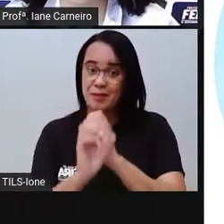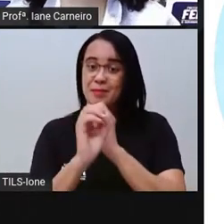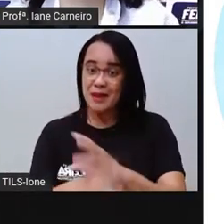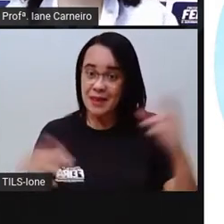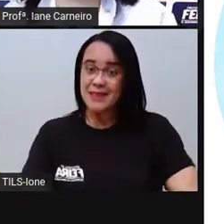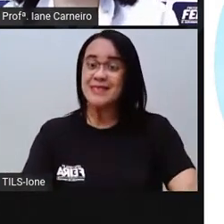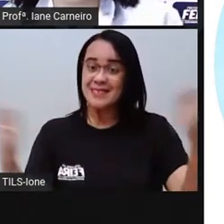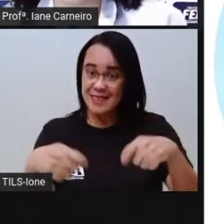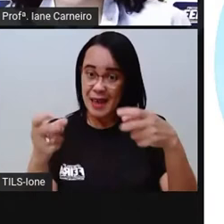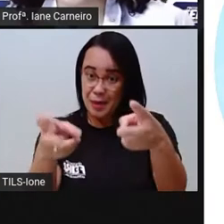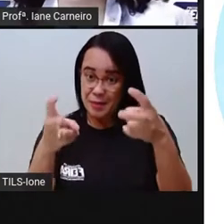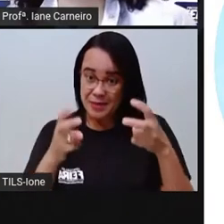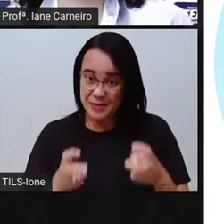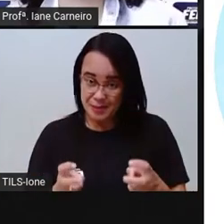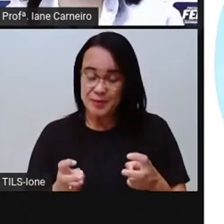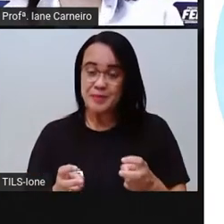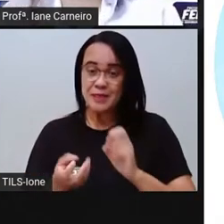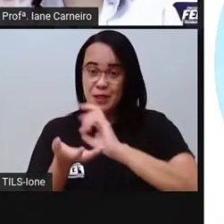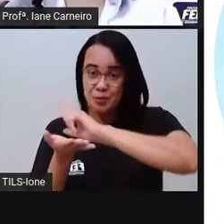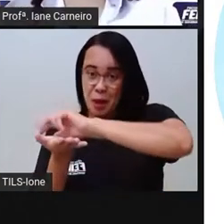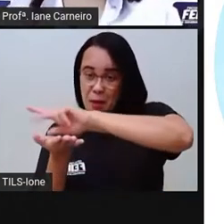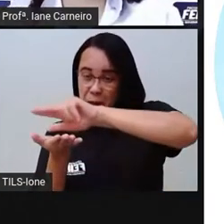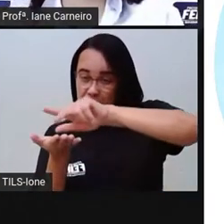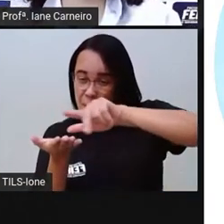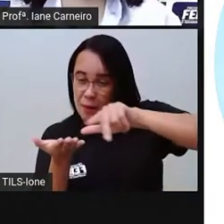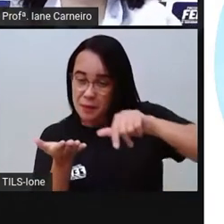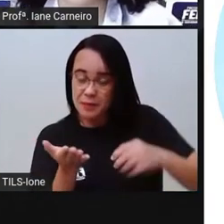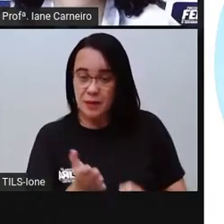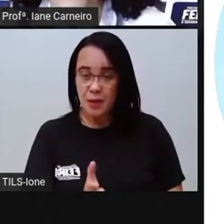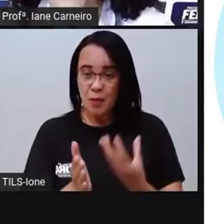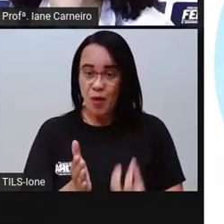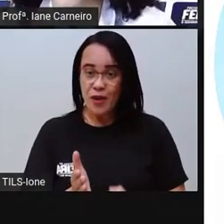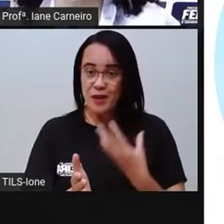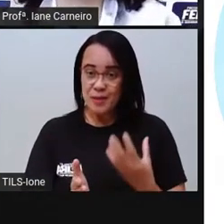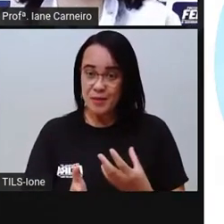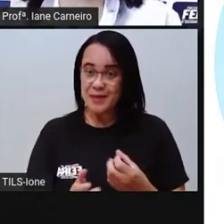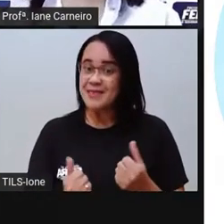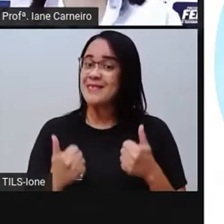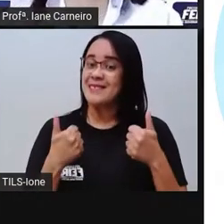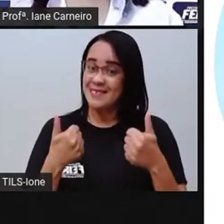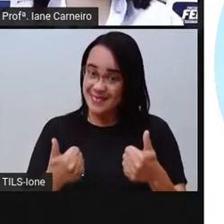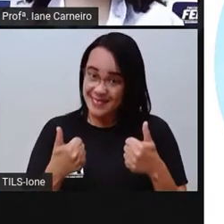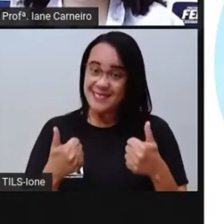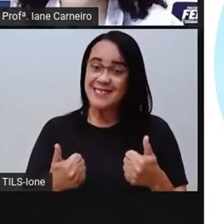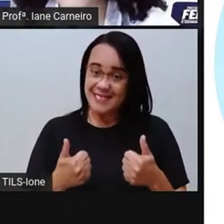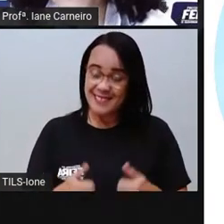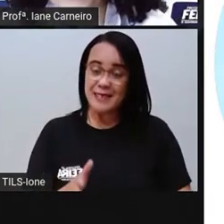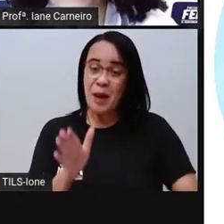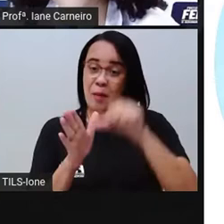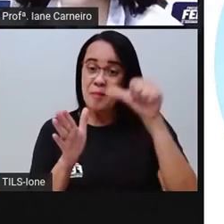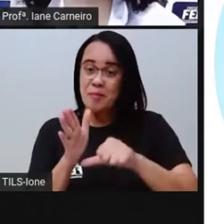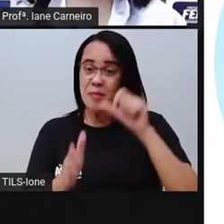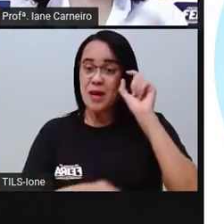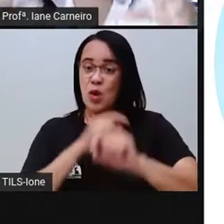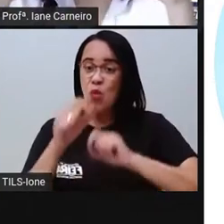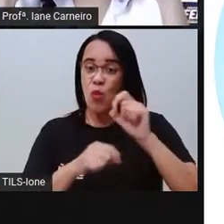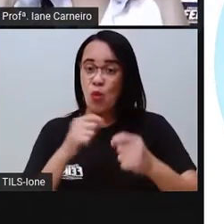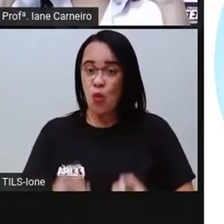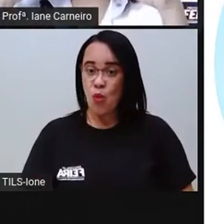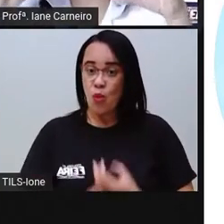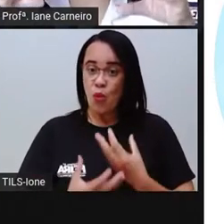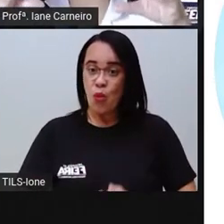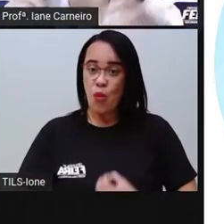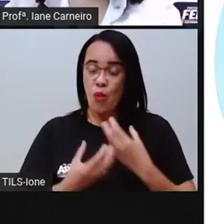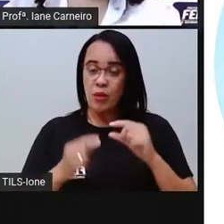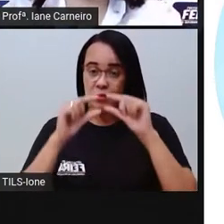gente. Vocês perceberam o quanto que esse poema, né, ele ensina para a gente? Então, olha só, a primeira coisa que esse poema ensina na